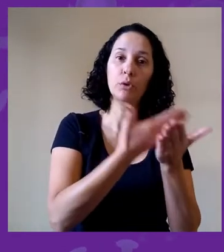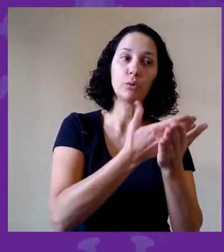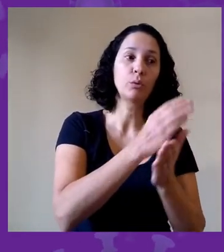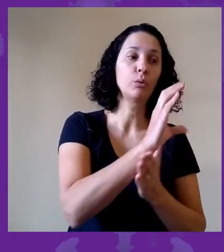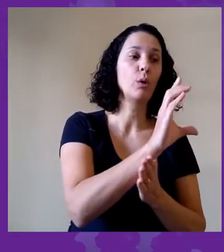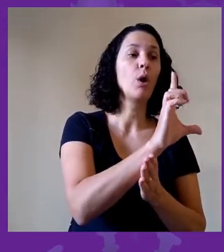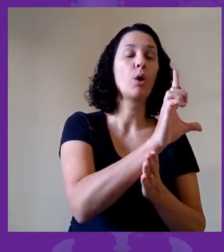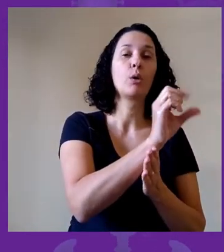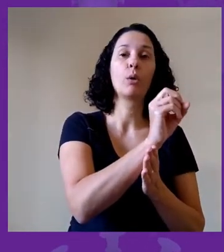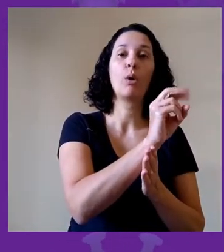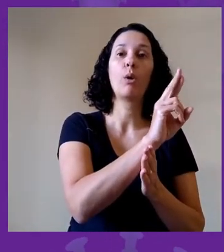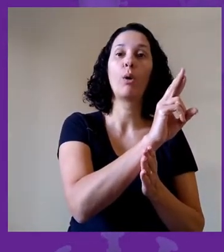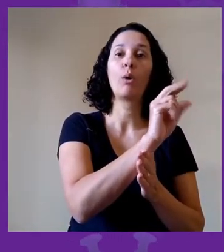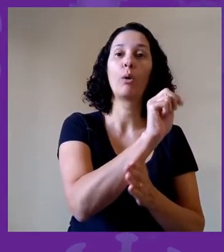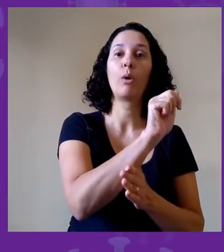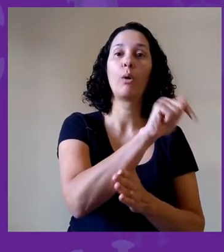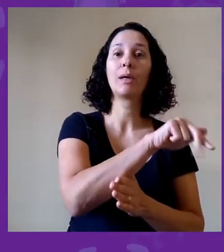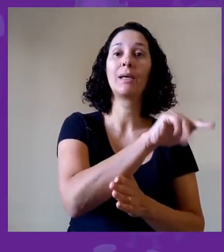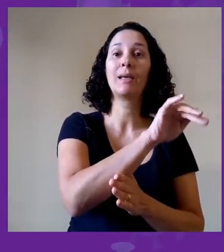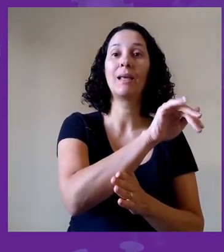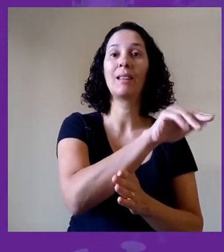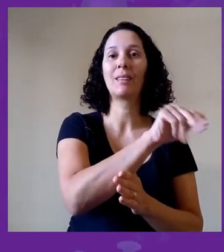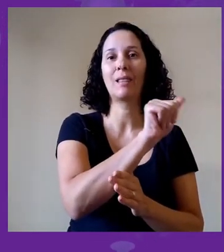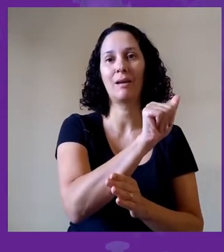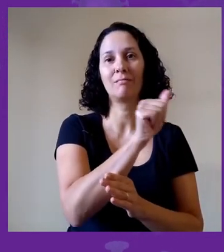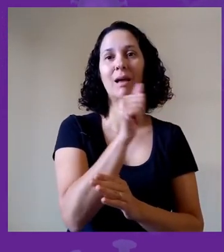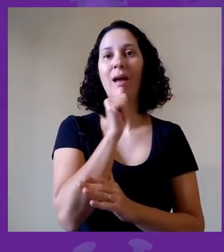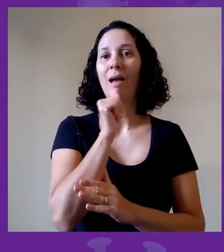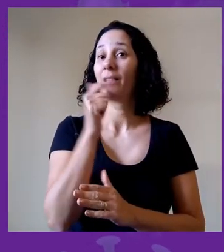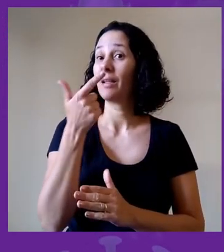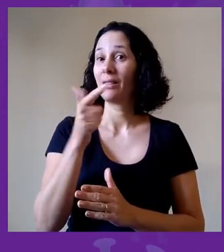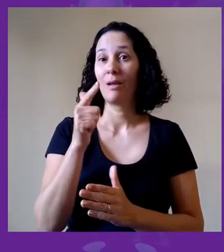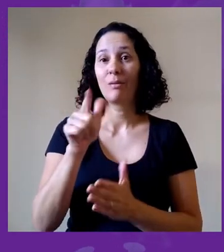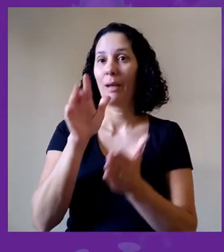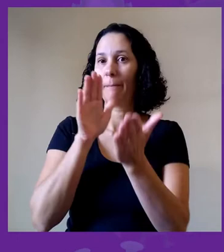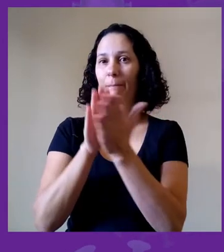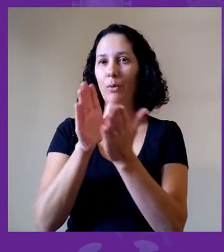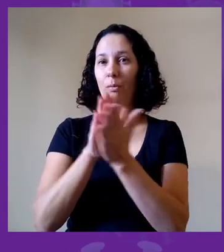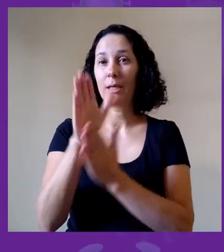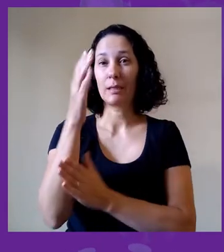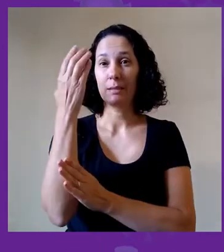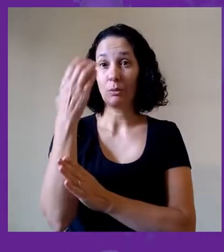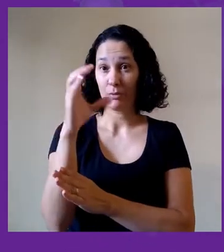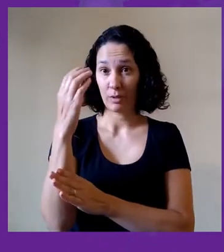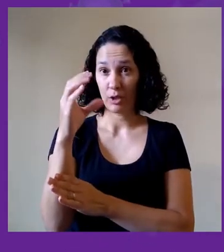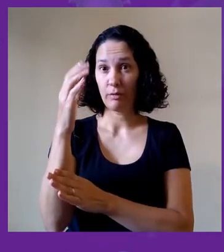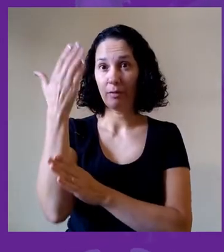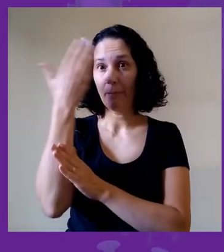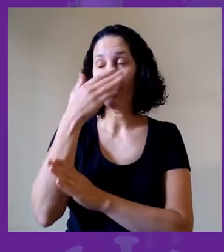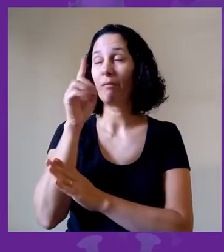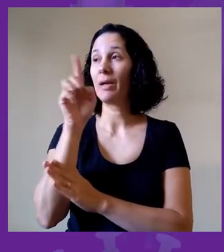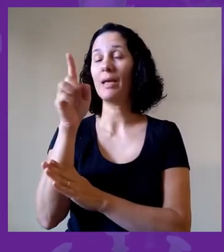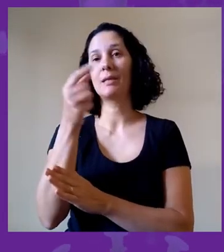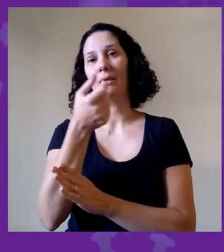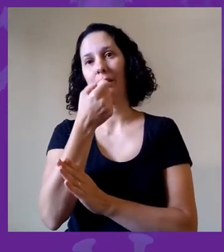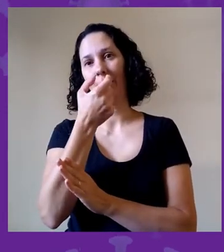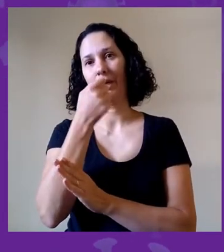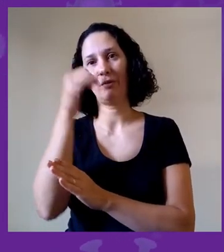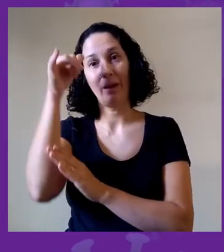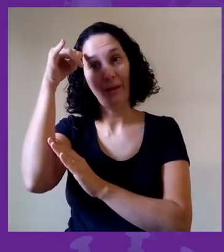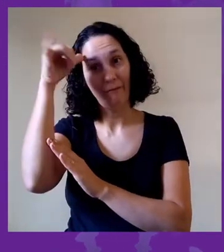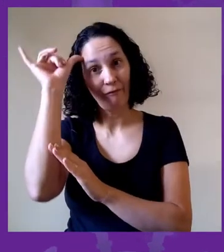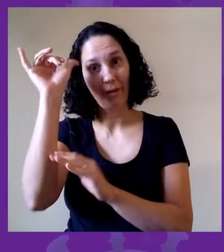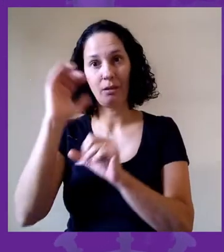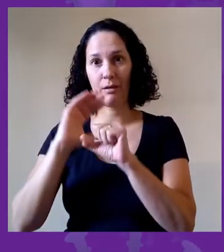nenhuma publicação científica, nenhuma evidência científica da eficácia da ivermectina, tanto no tratamento quanto